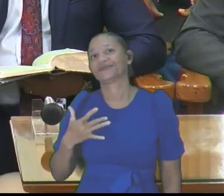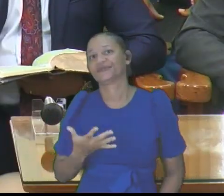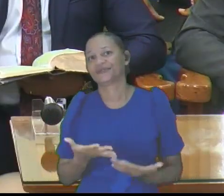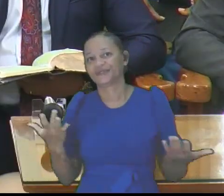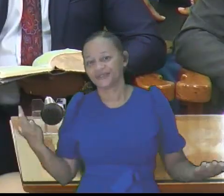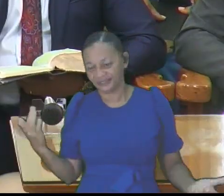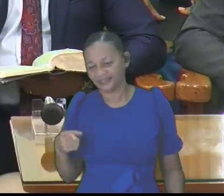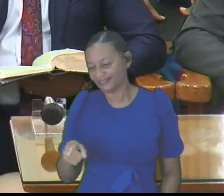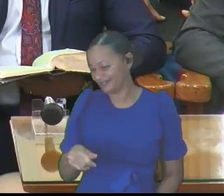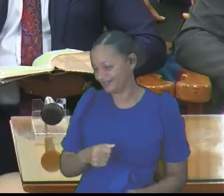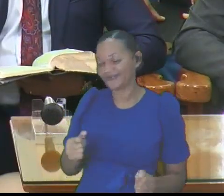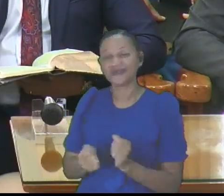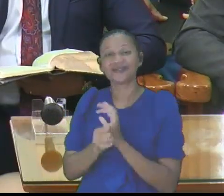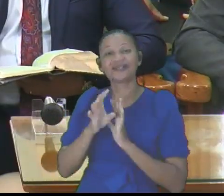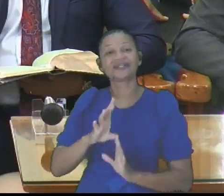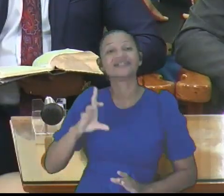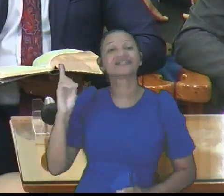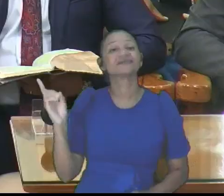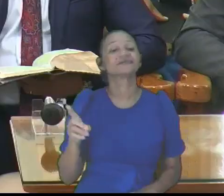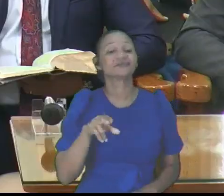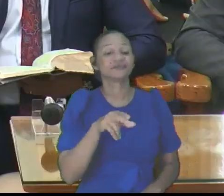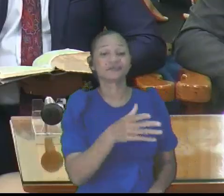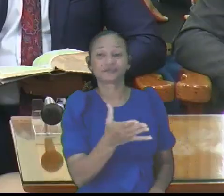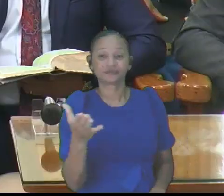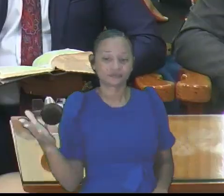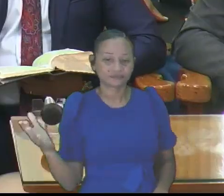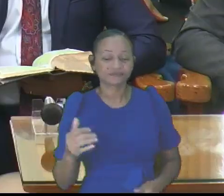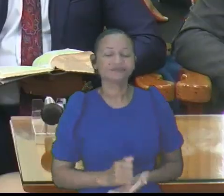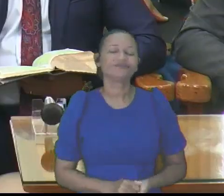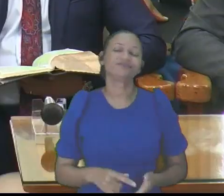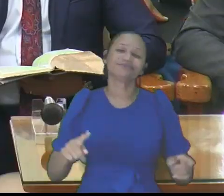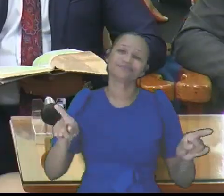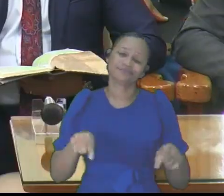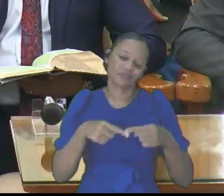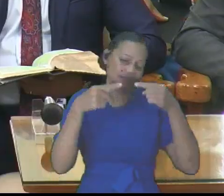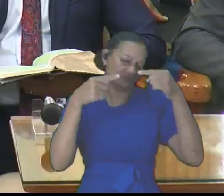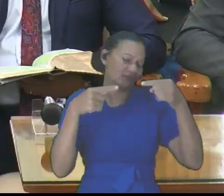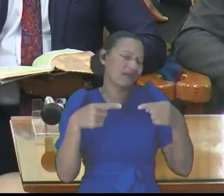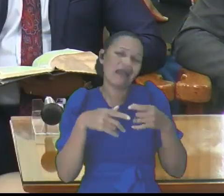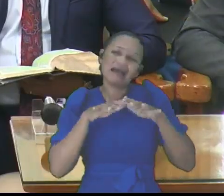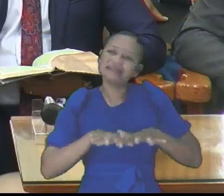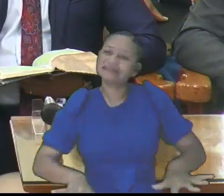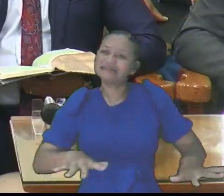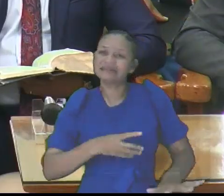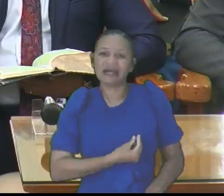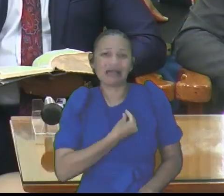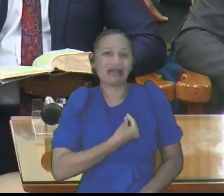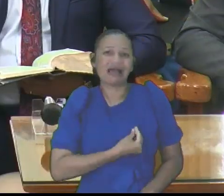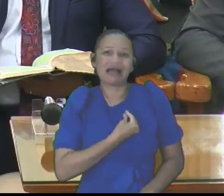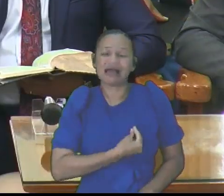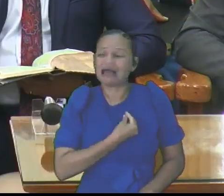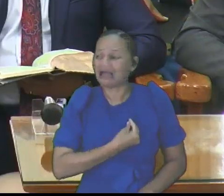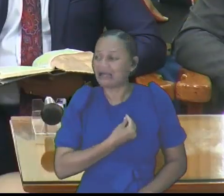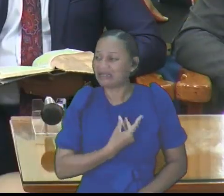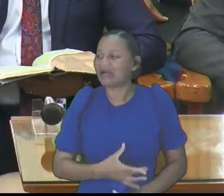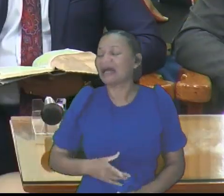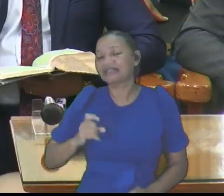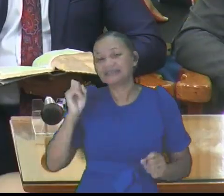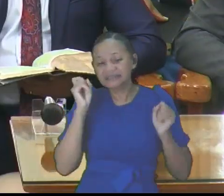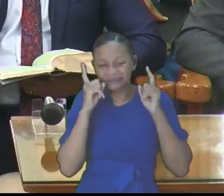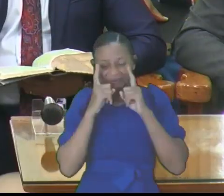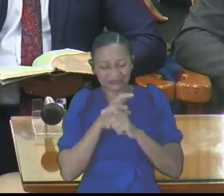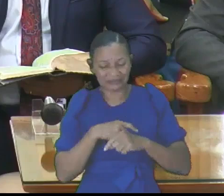quando era criança. Glória a Deus. Os irmãos arengam, mas isso faz parte da vida. O baque das pedras,